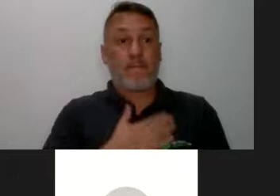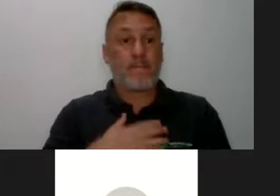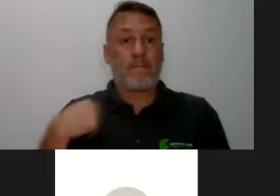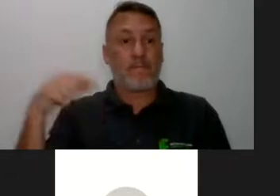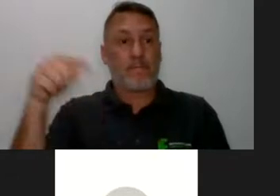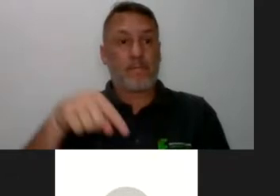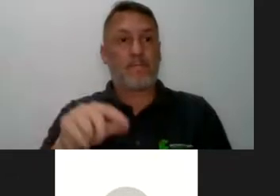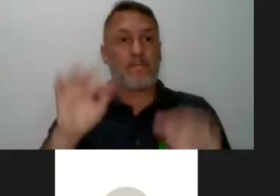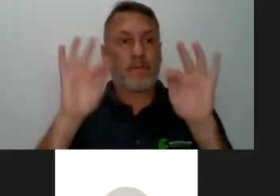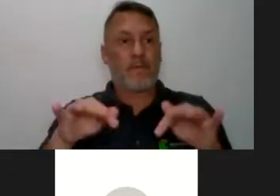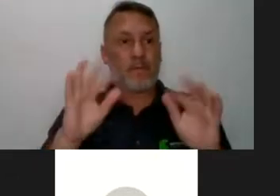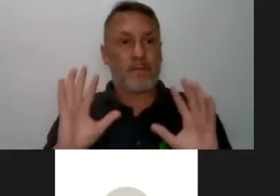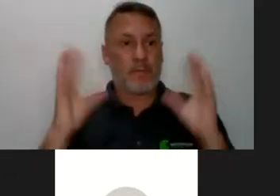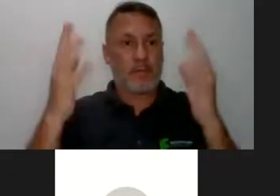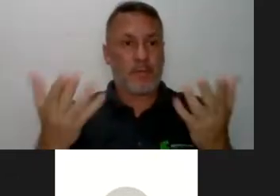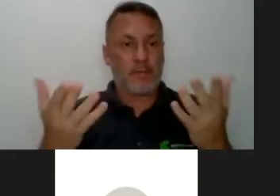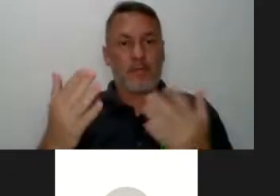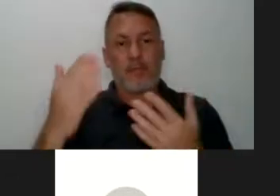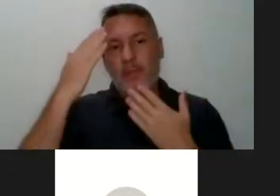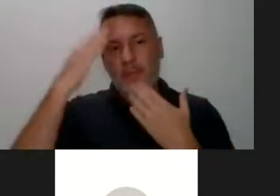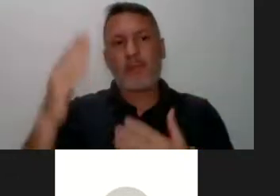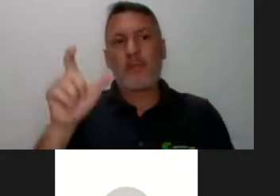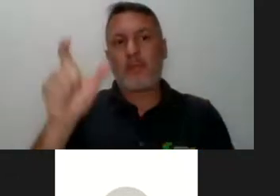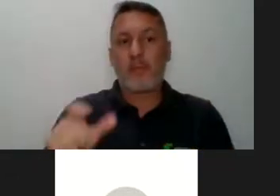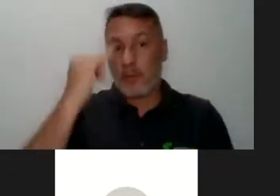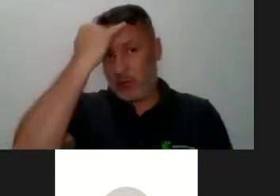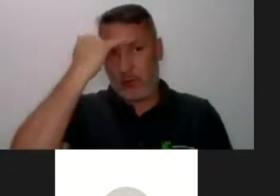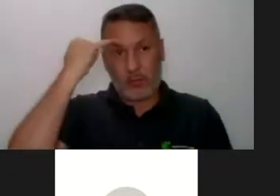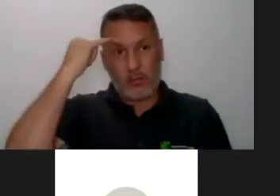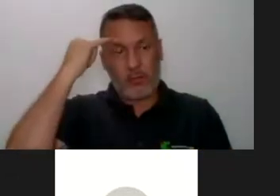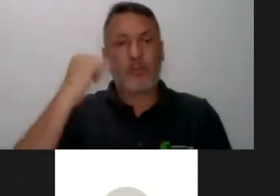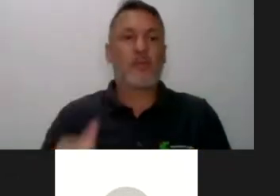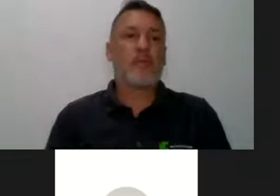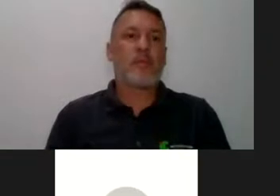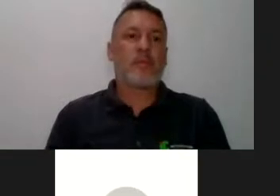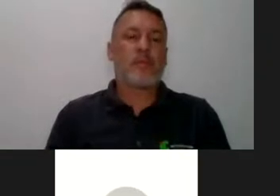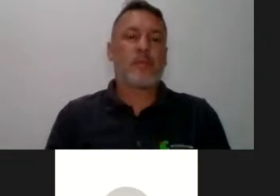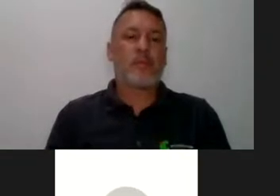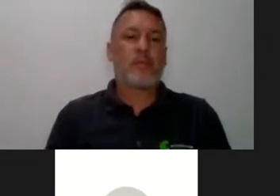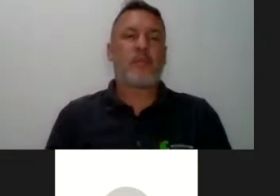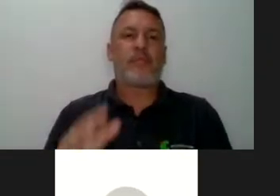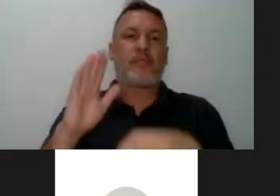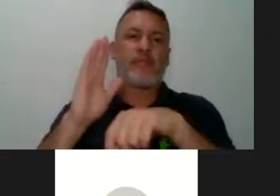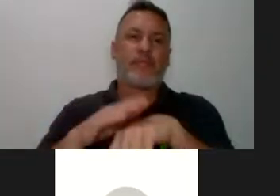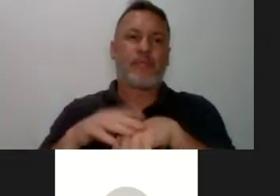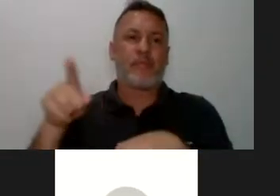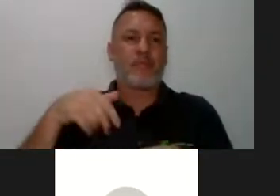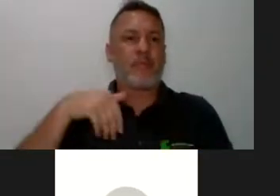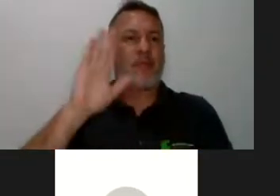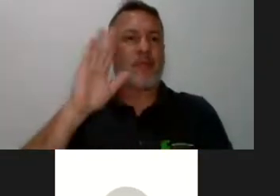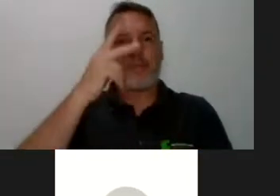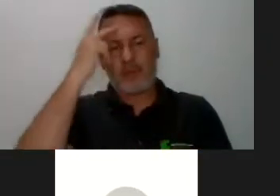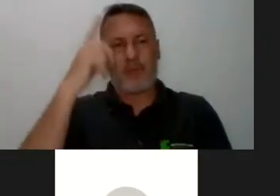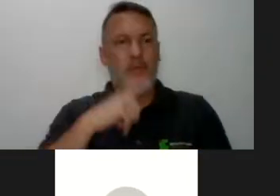né? Agradecer aqui na pessoa do Jadir, que sem dúvida aí é a pessoa que mais nos estimula, né?